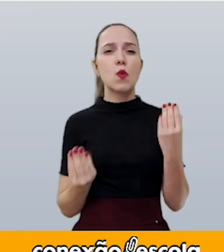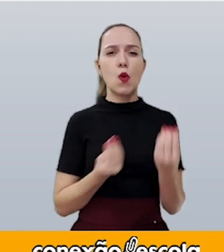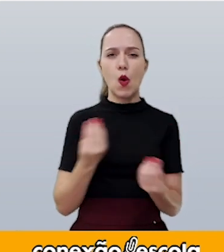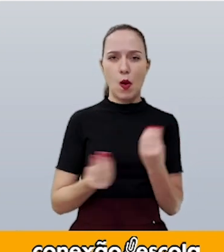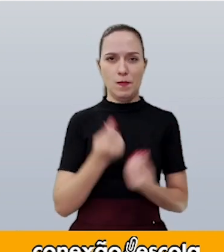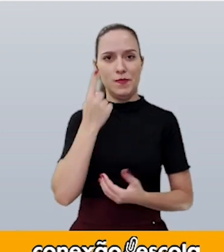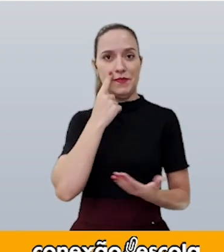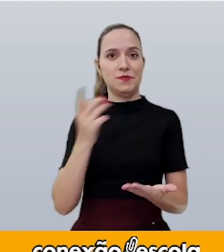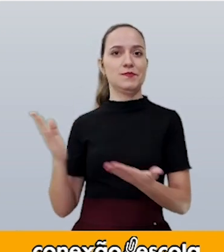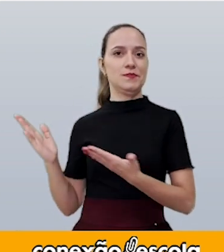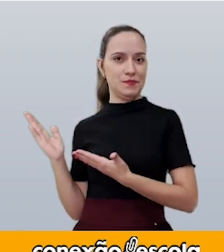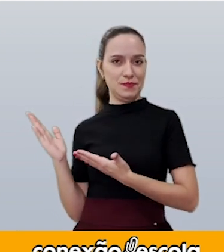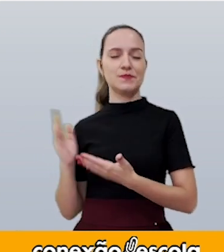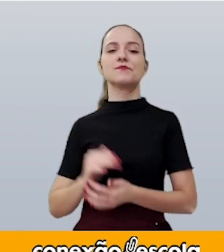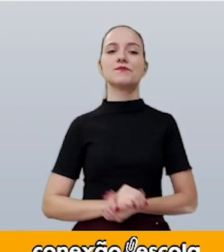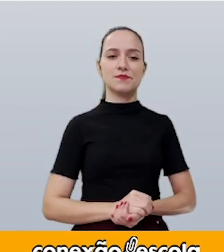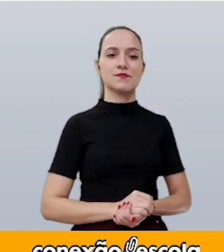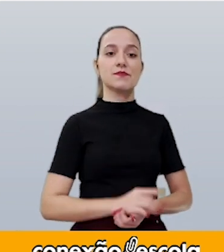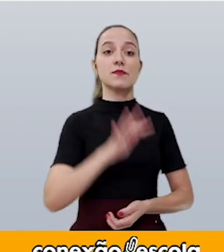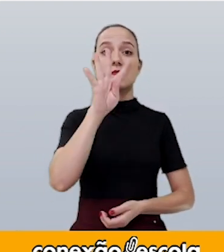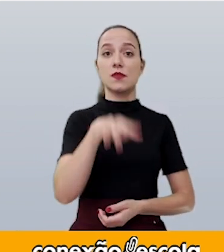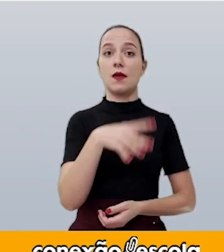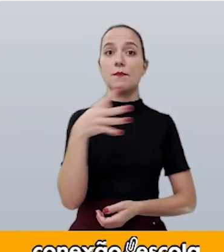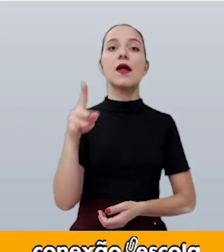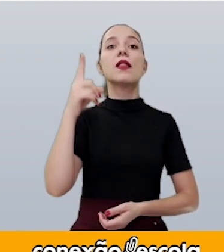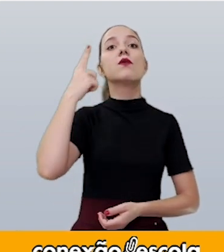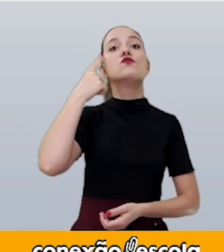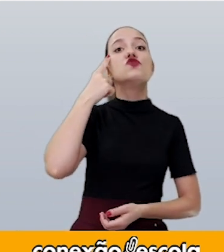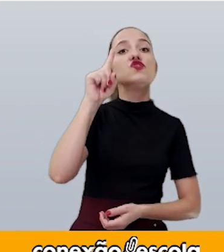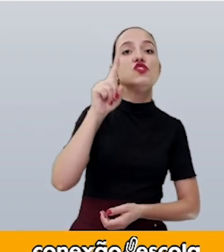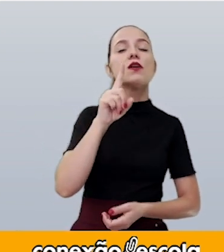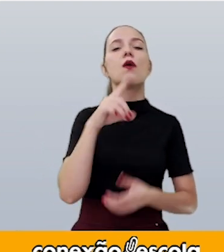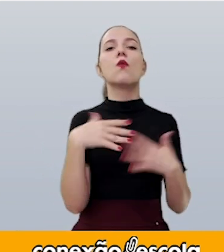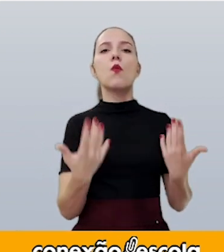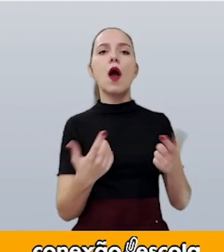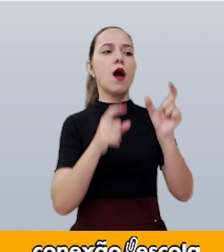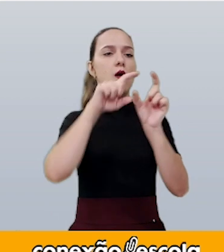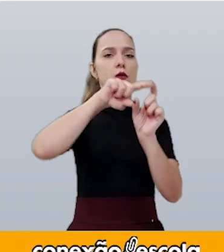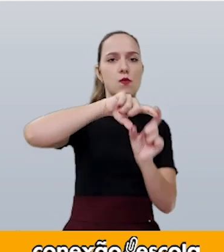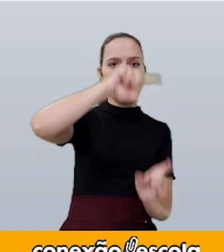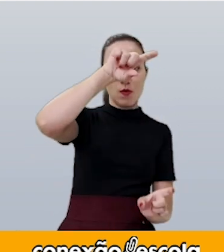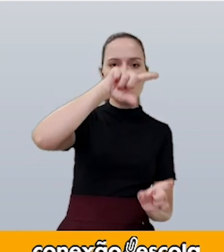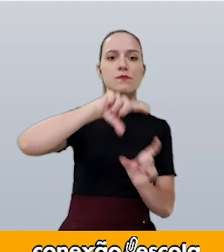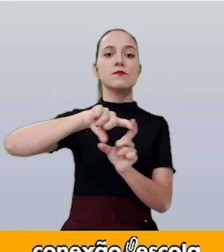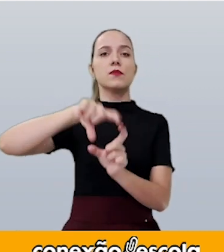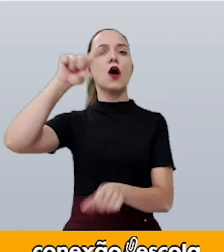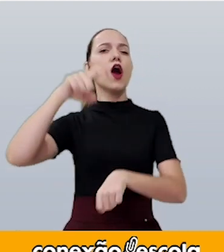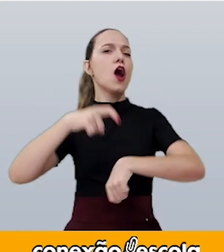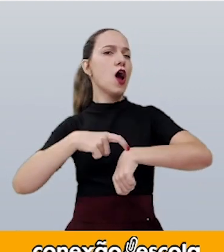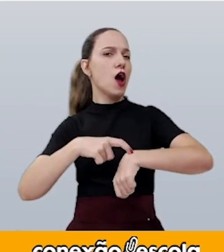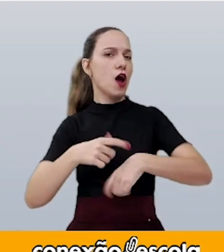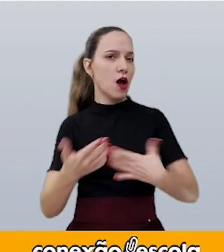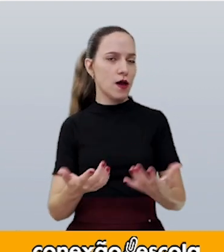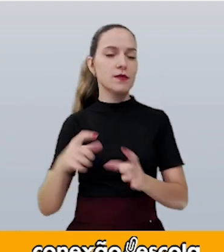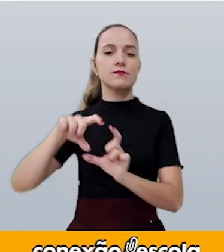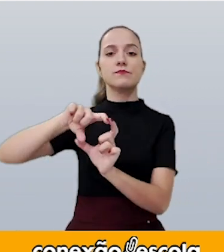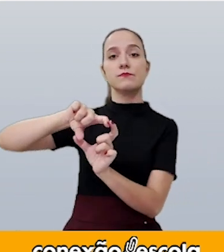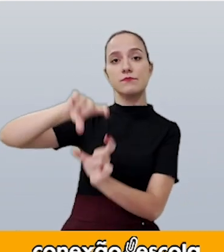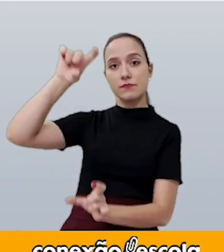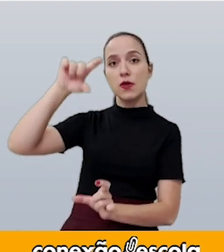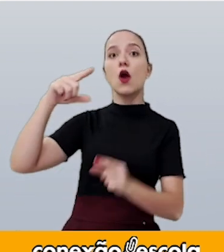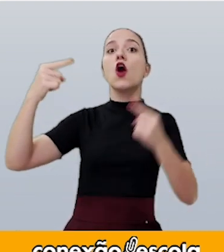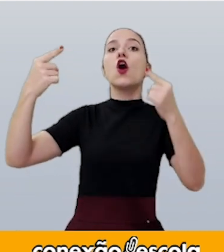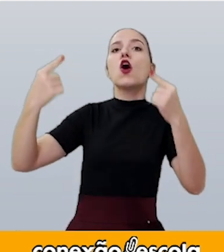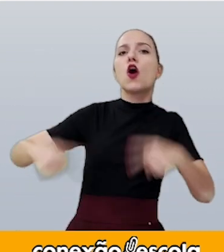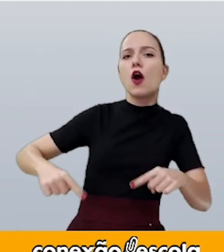tenho uma tabela com a coluna de data, a coluna de horários e a